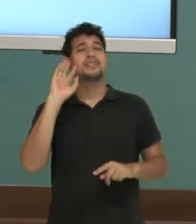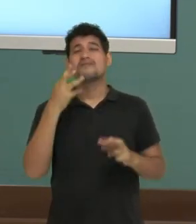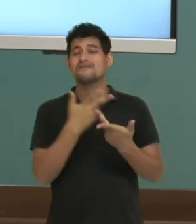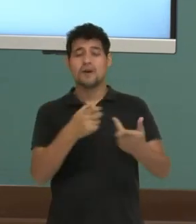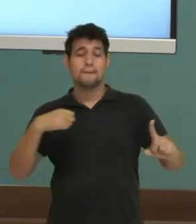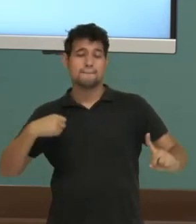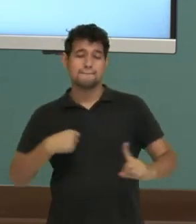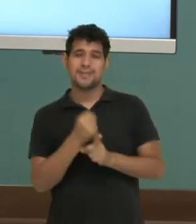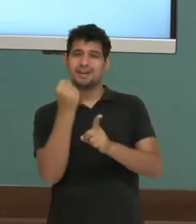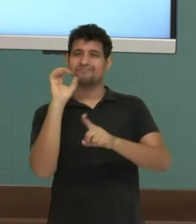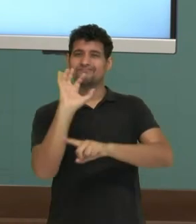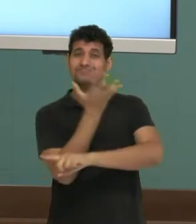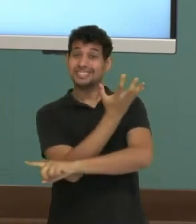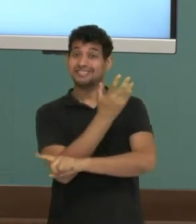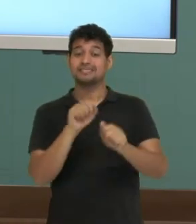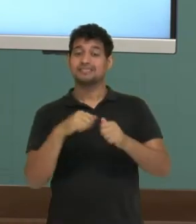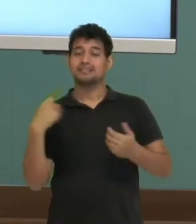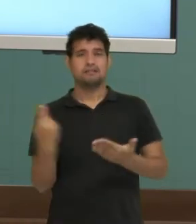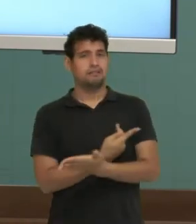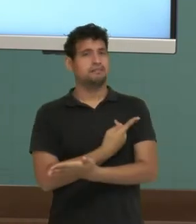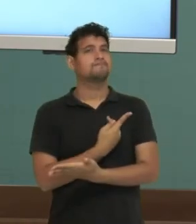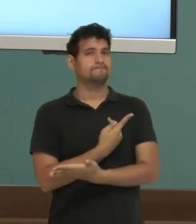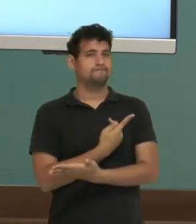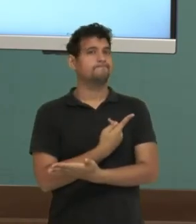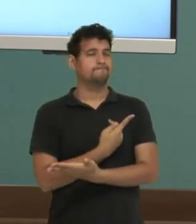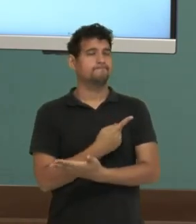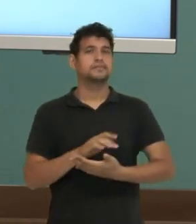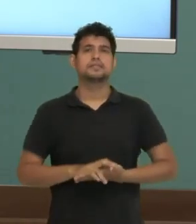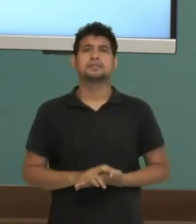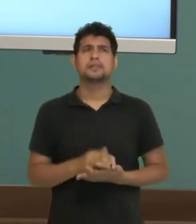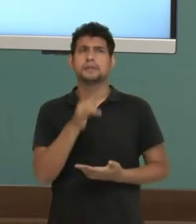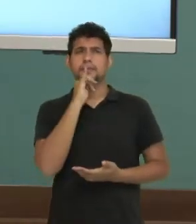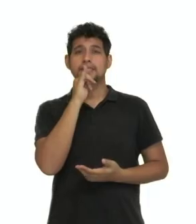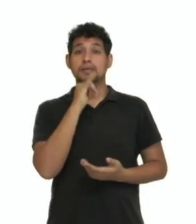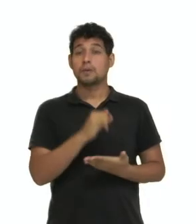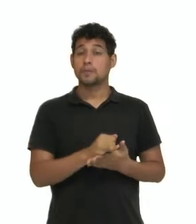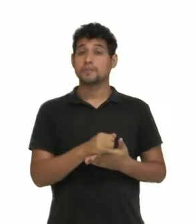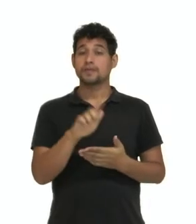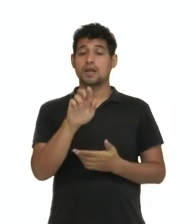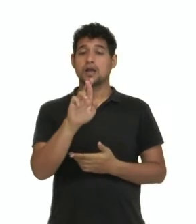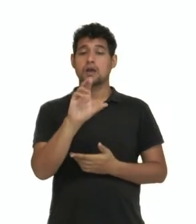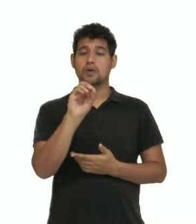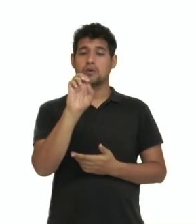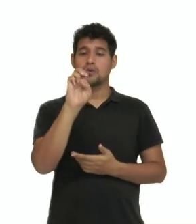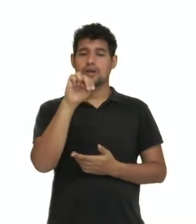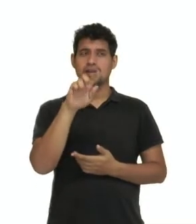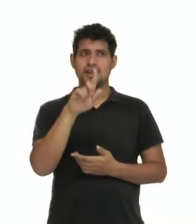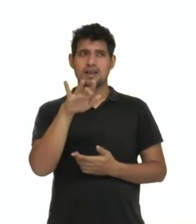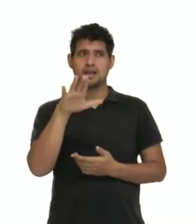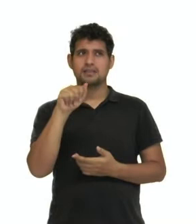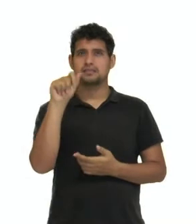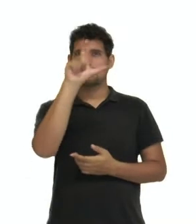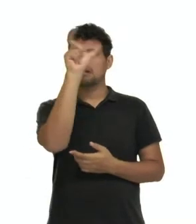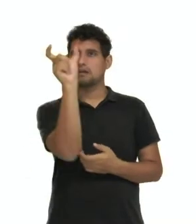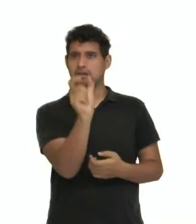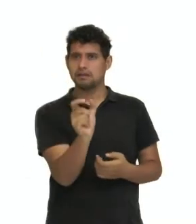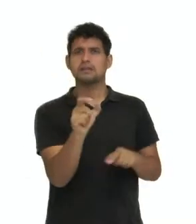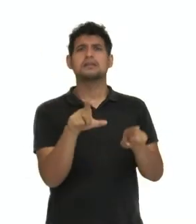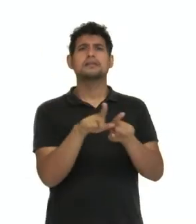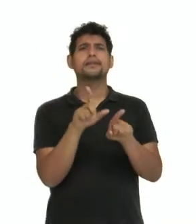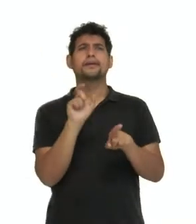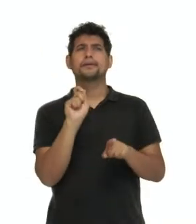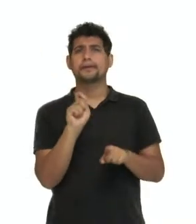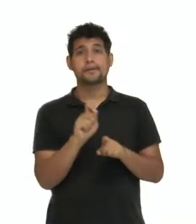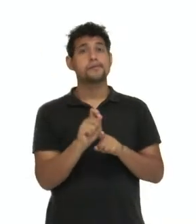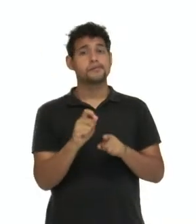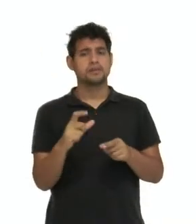impactos ambientais se forem feitos de forma errada, né? Olha só, a Groenlândia, por exemplo, né, tem a questão de ter um porto